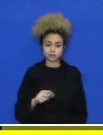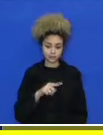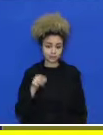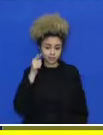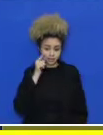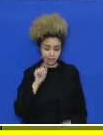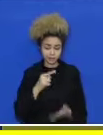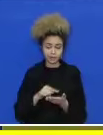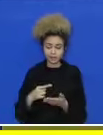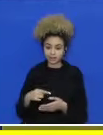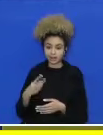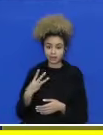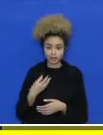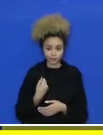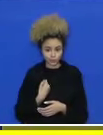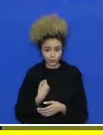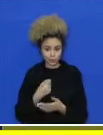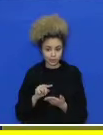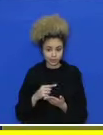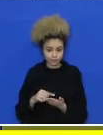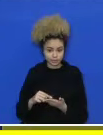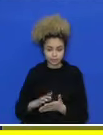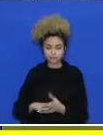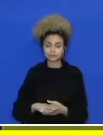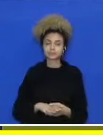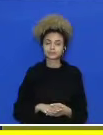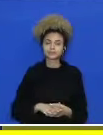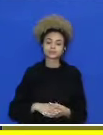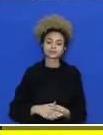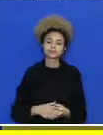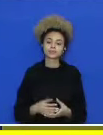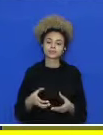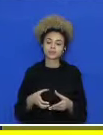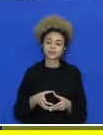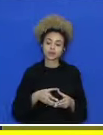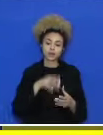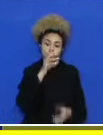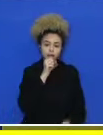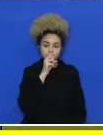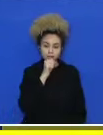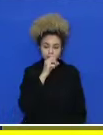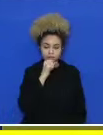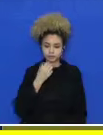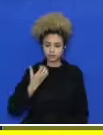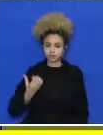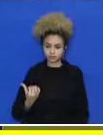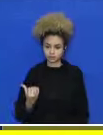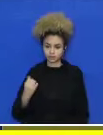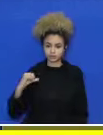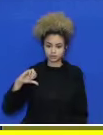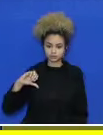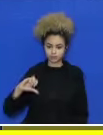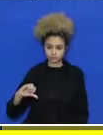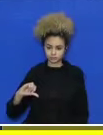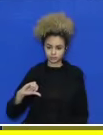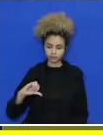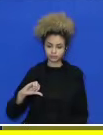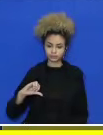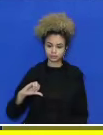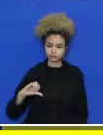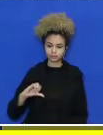Você ganha a partir de 3 acertos na Time Mania. Bola laranja, número 69.